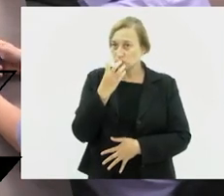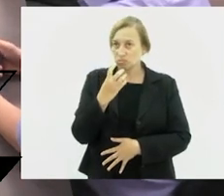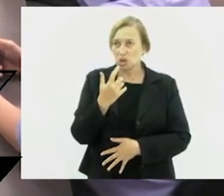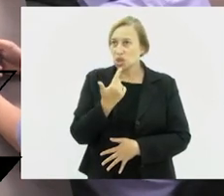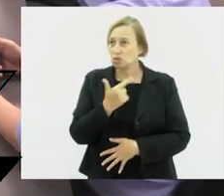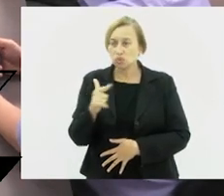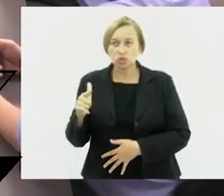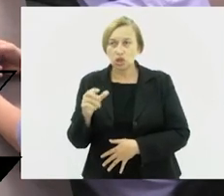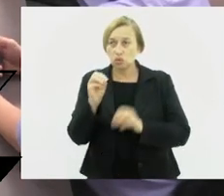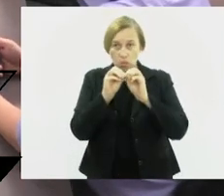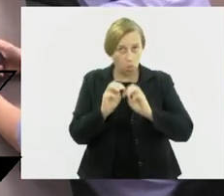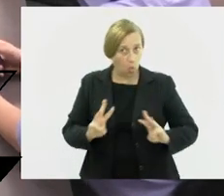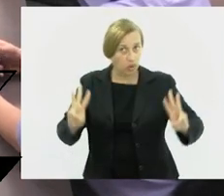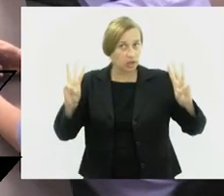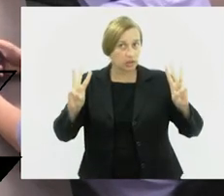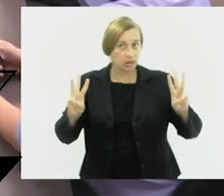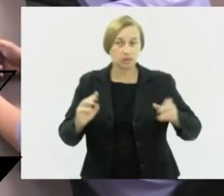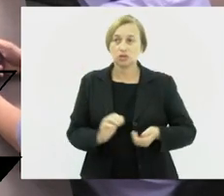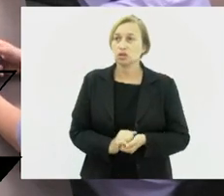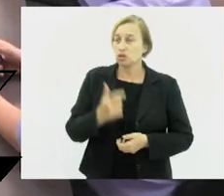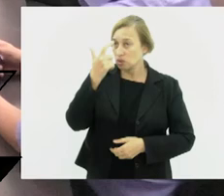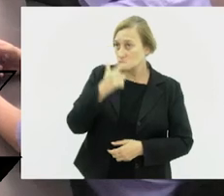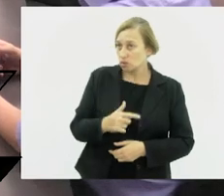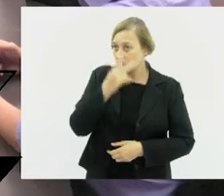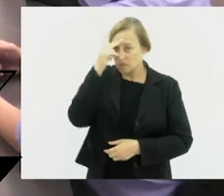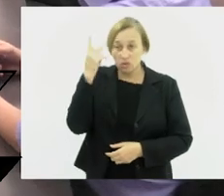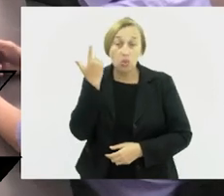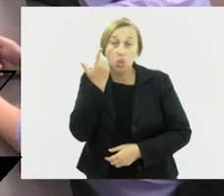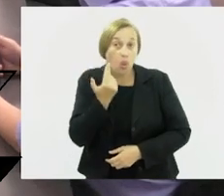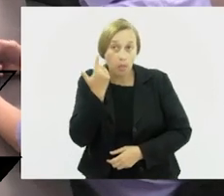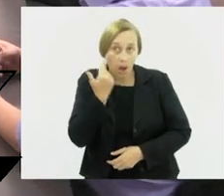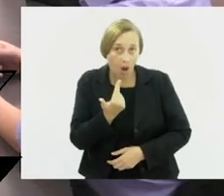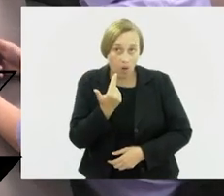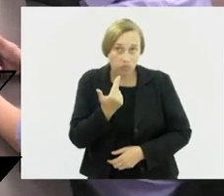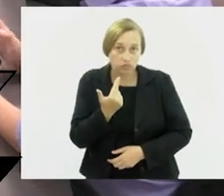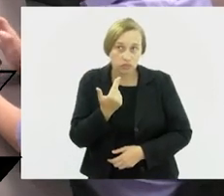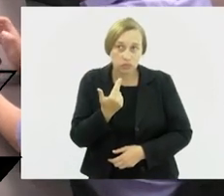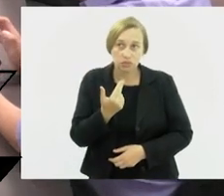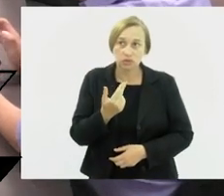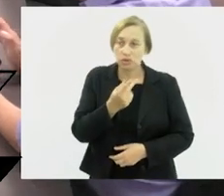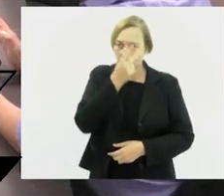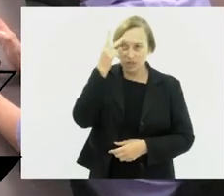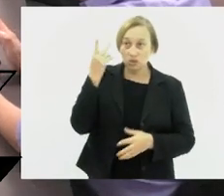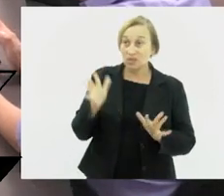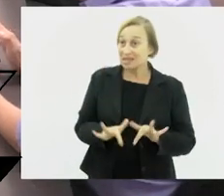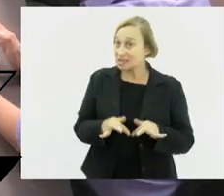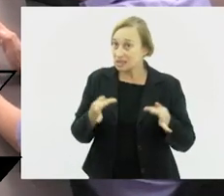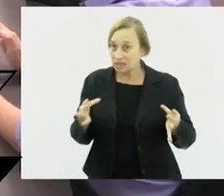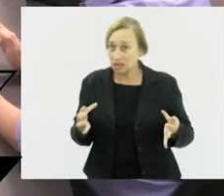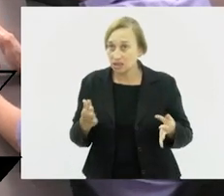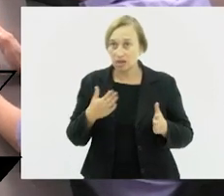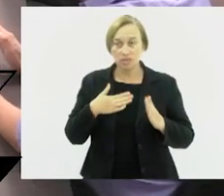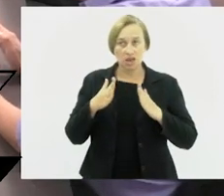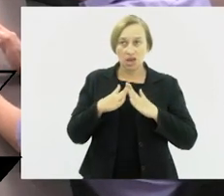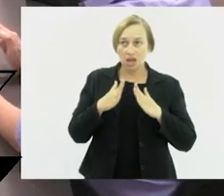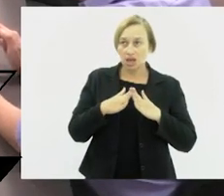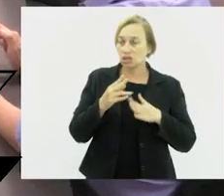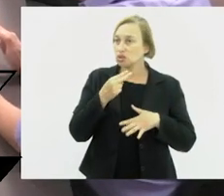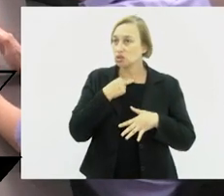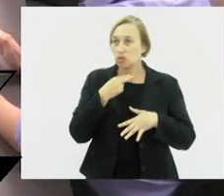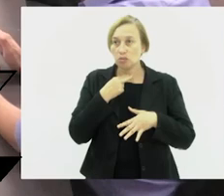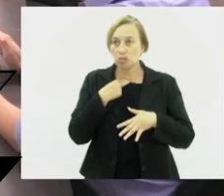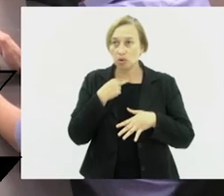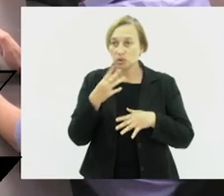não tenho ONG, eu sou uma pessoa comum, eu sou uma pessoa simples. Na minha casa, eu não posso colocar